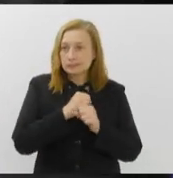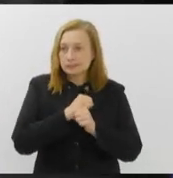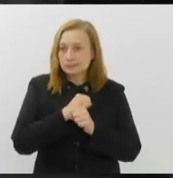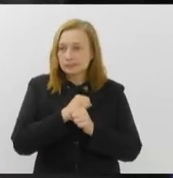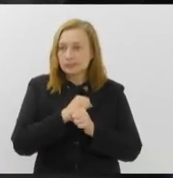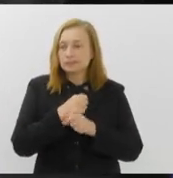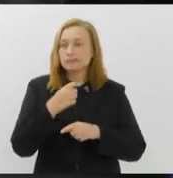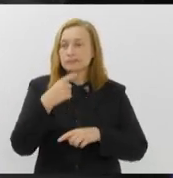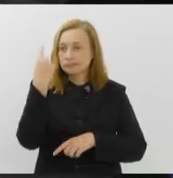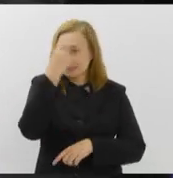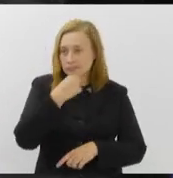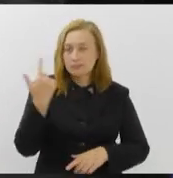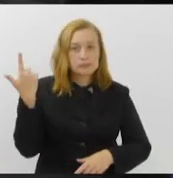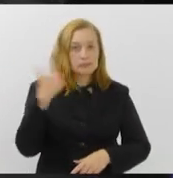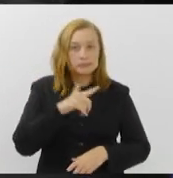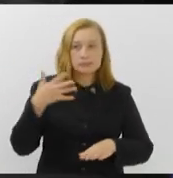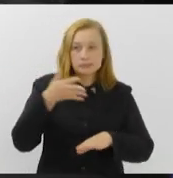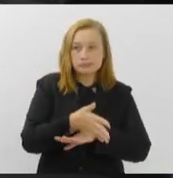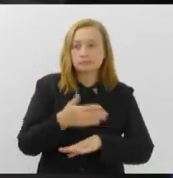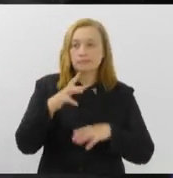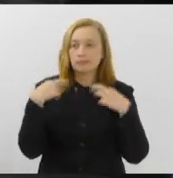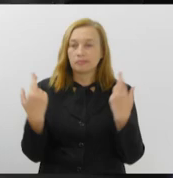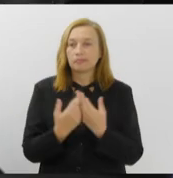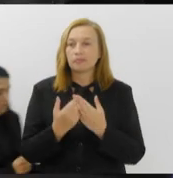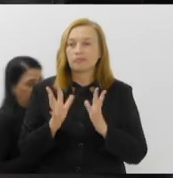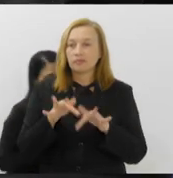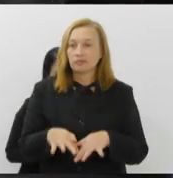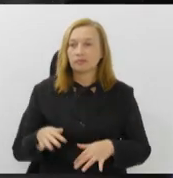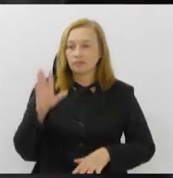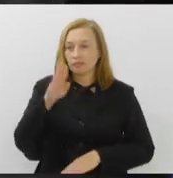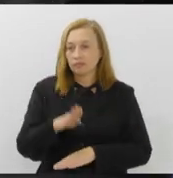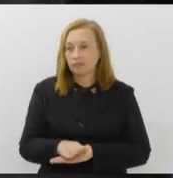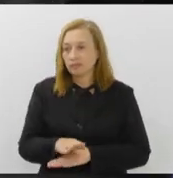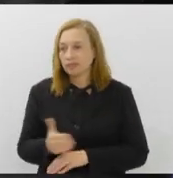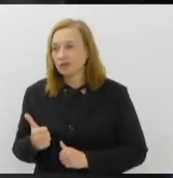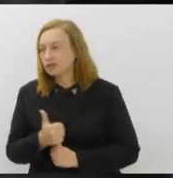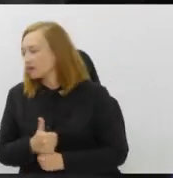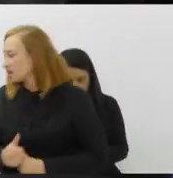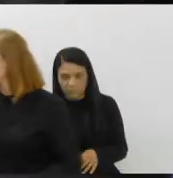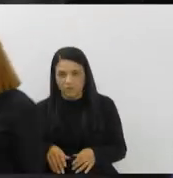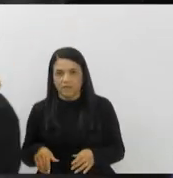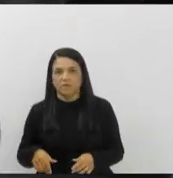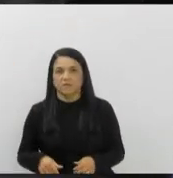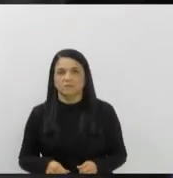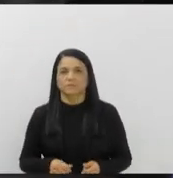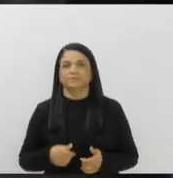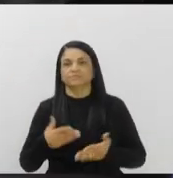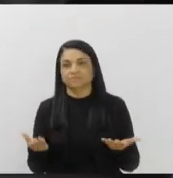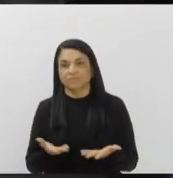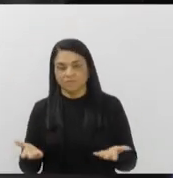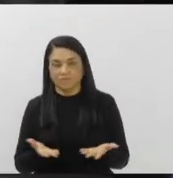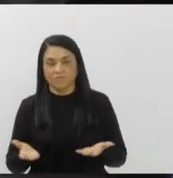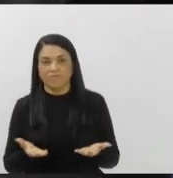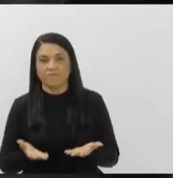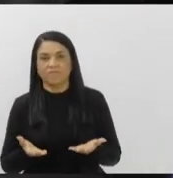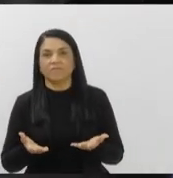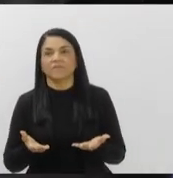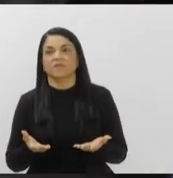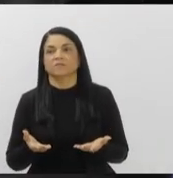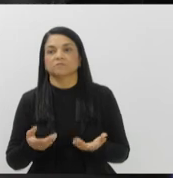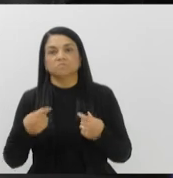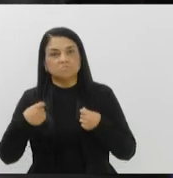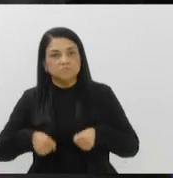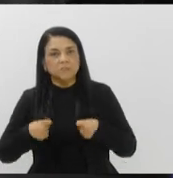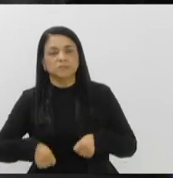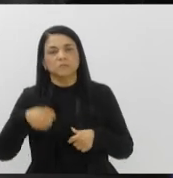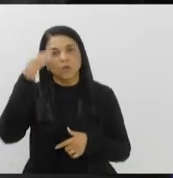em casa e chegaram à reunião. A reunião acabou bem tarde, mas é o horário que as pessoas podem. Nós somos servidores públicos, nós temos que, né,